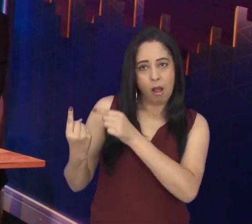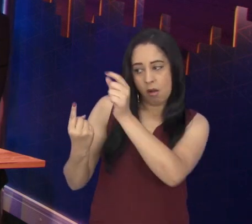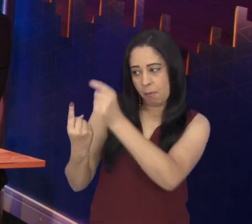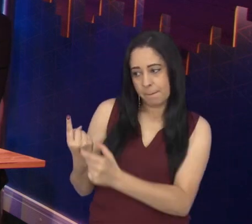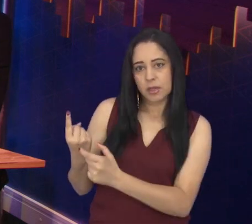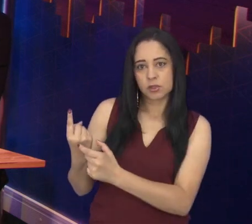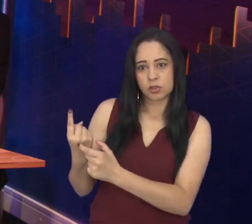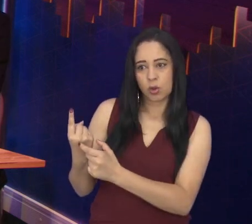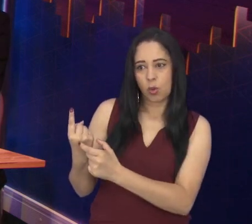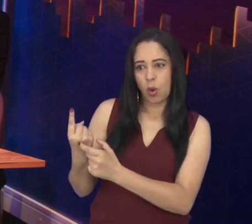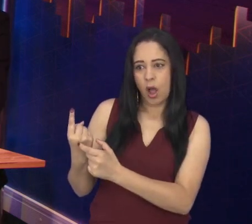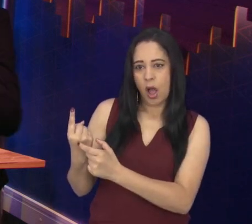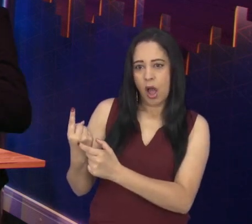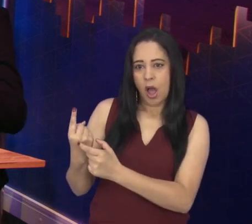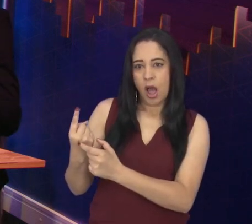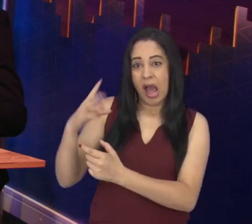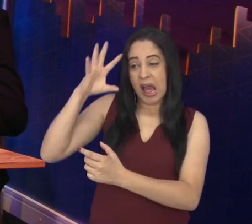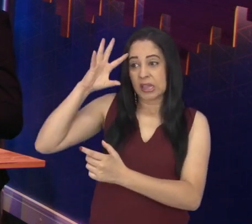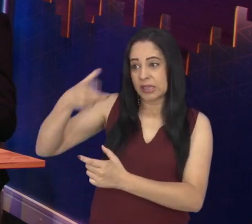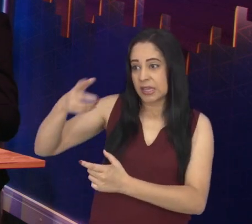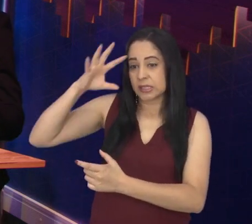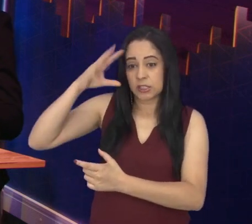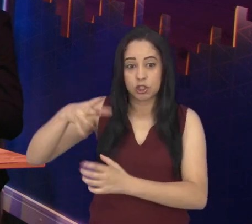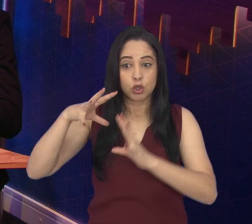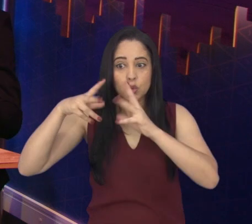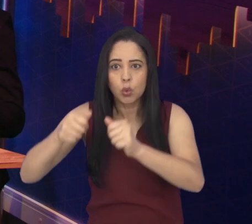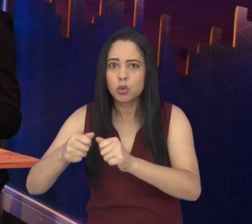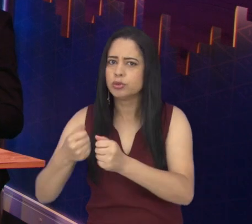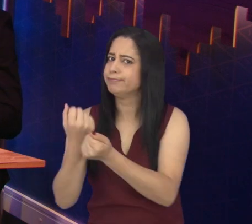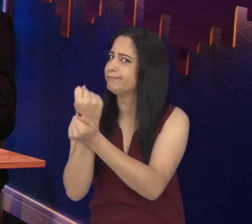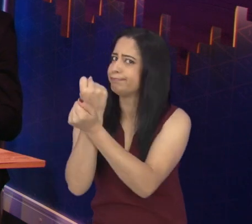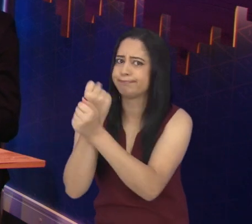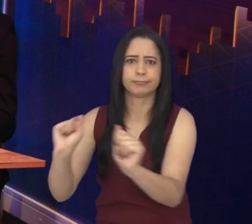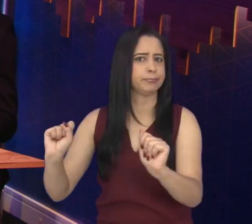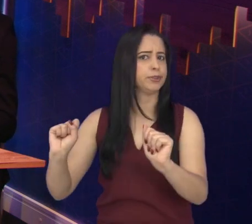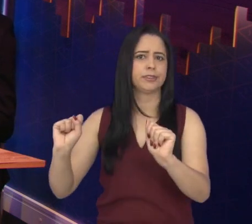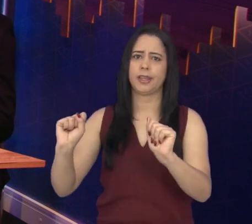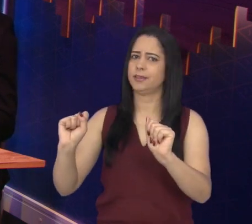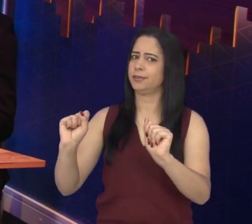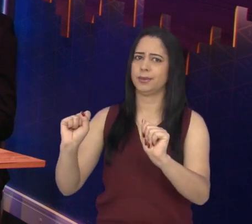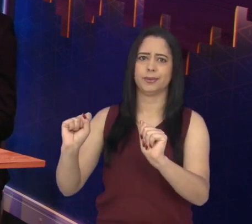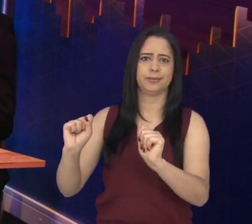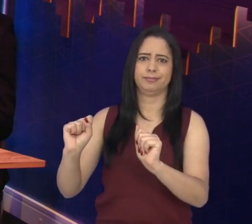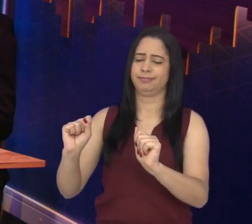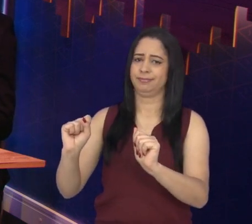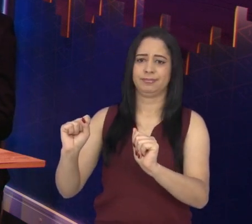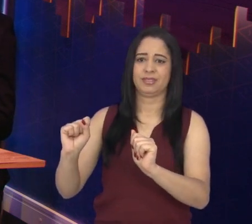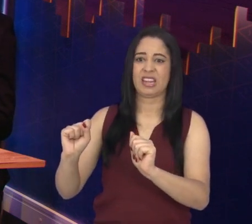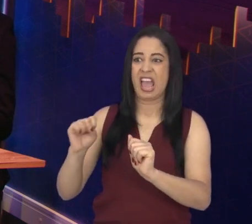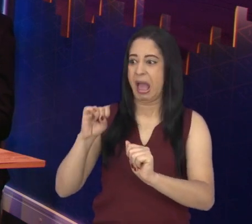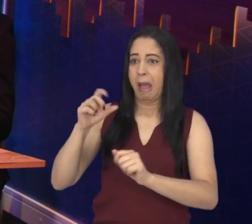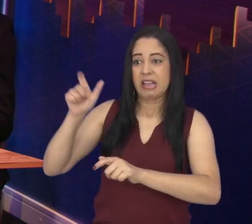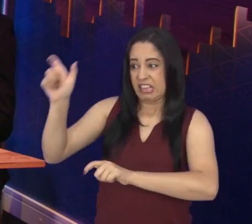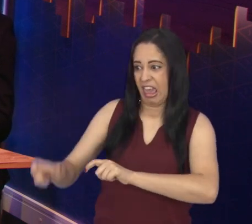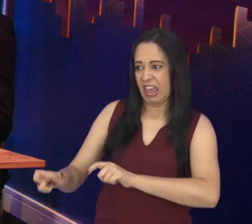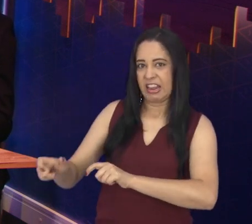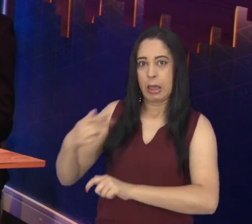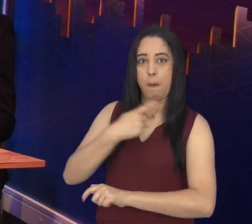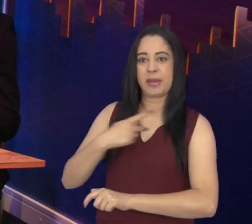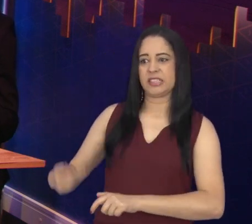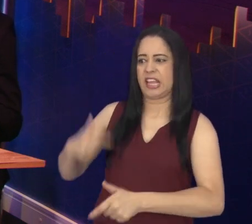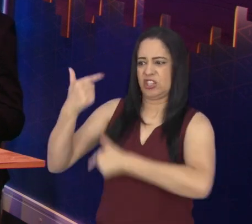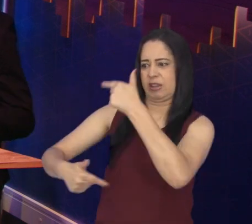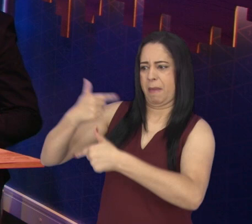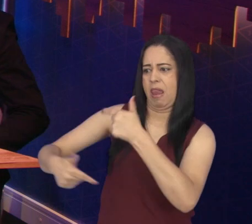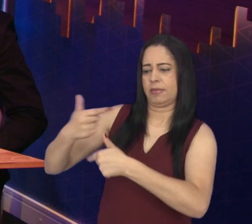só decidir tudo, comandar tudo, é impossível. Uhum. Né? Mesmo Sim. que trabalhe 24